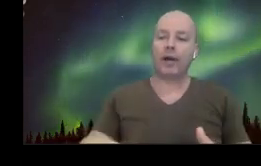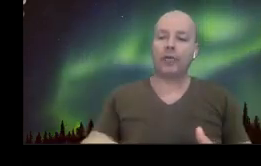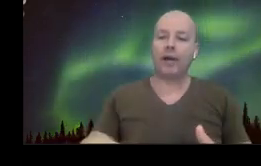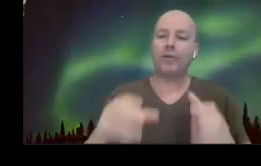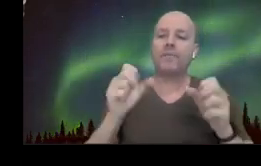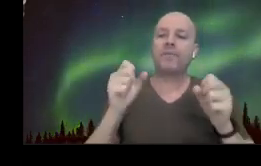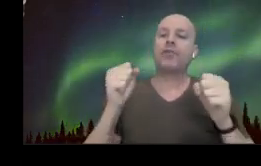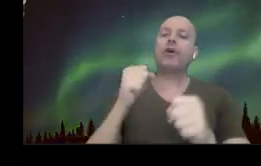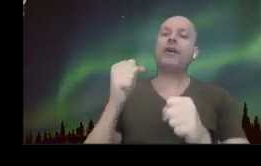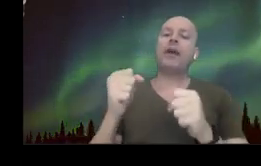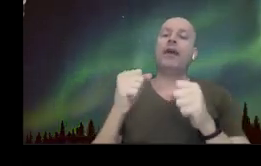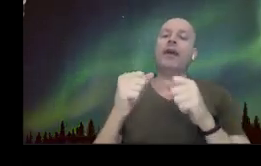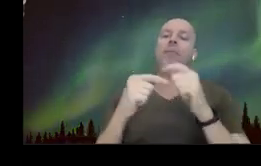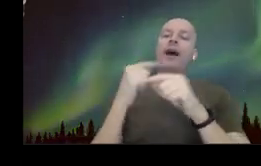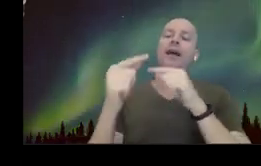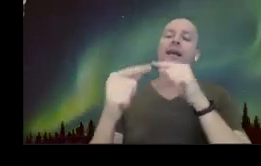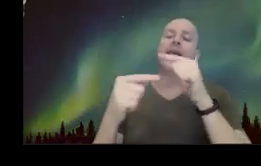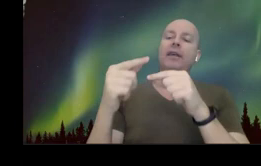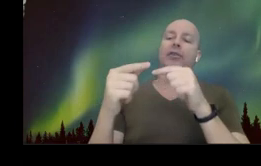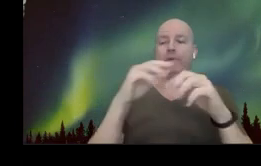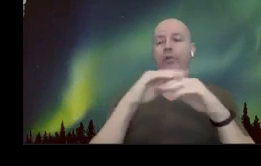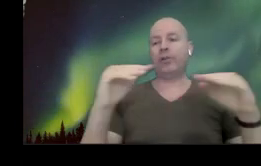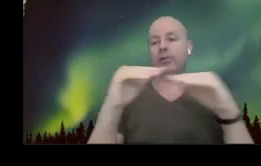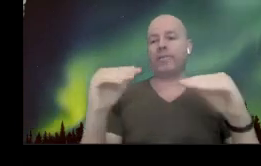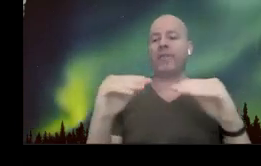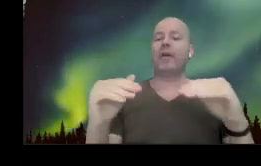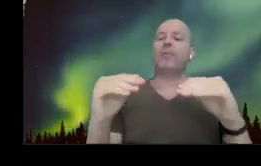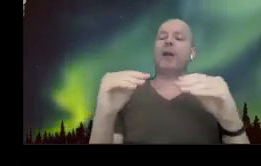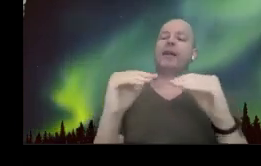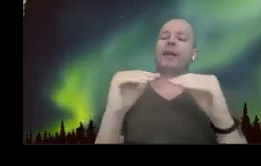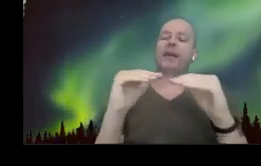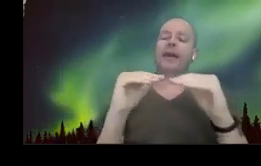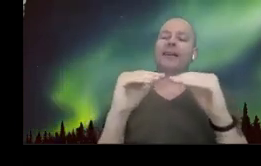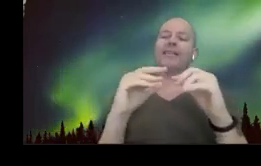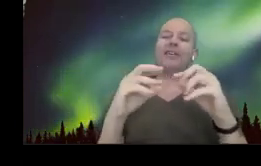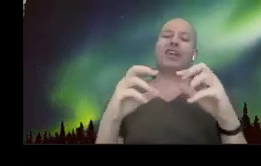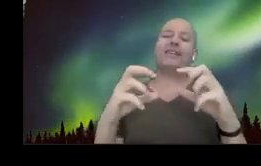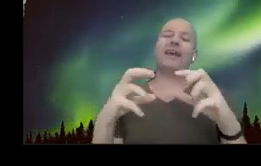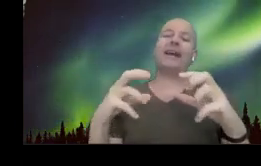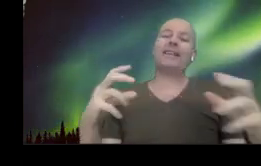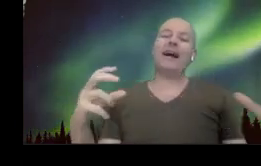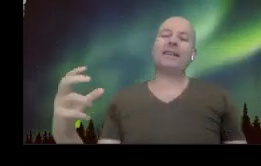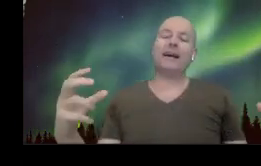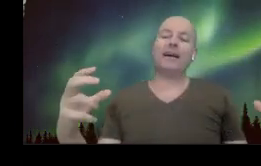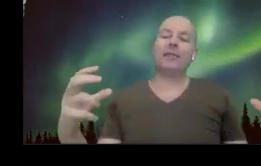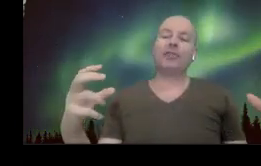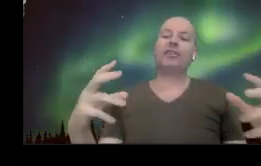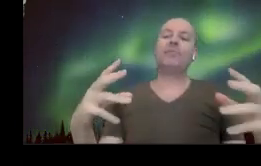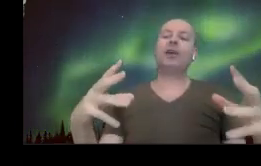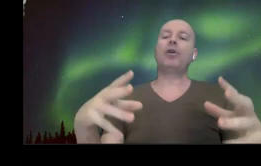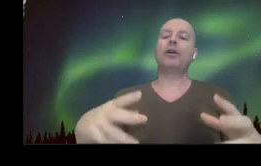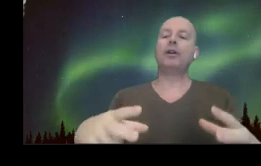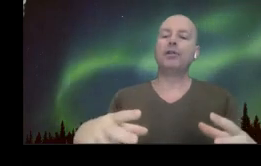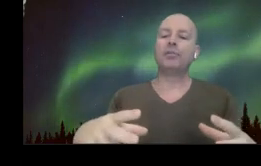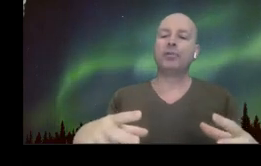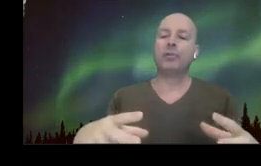para o assoalho. Só que, para que isso, para o leito, né? para que ela seja degradada, você